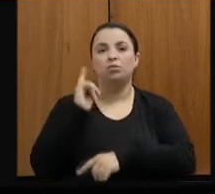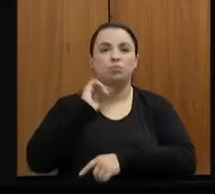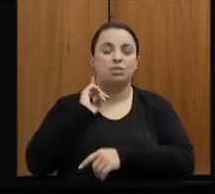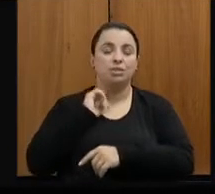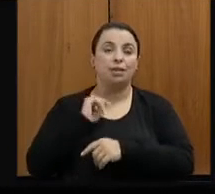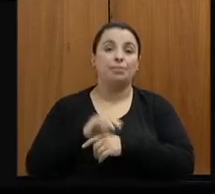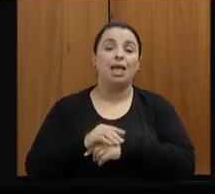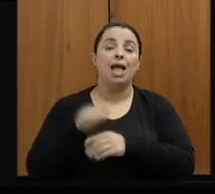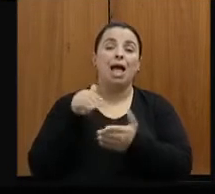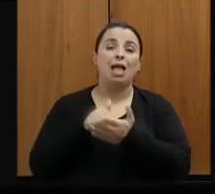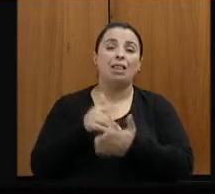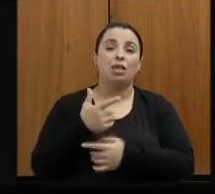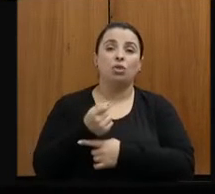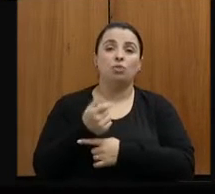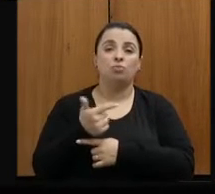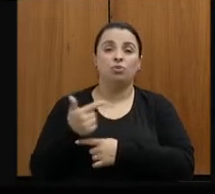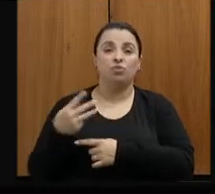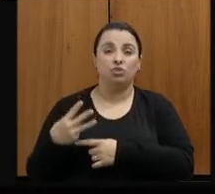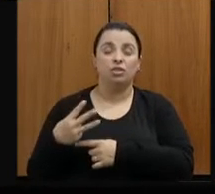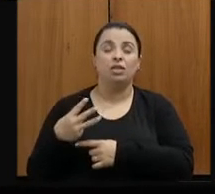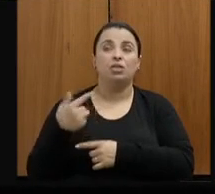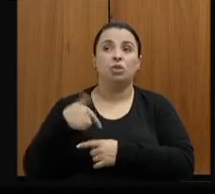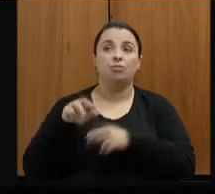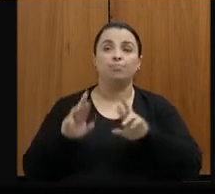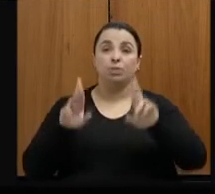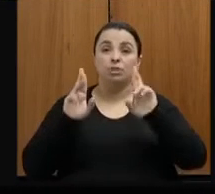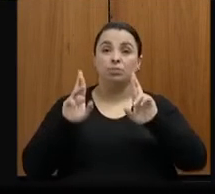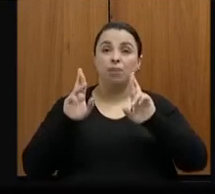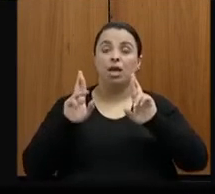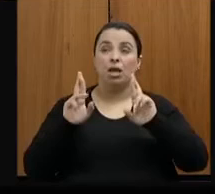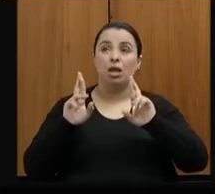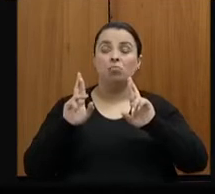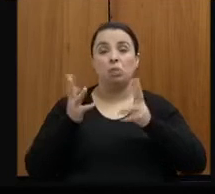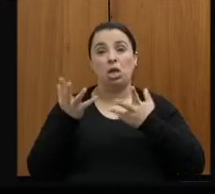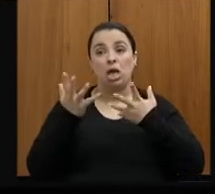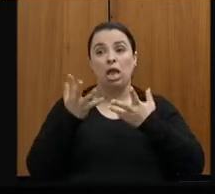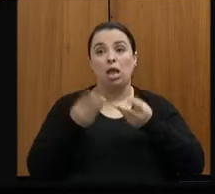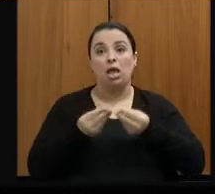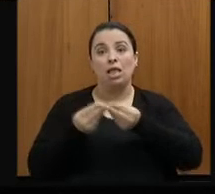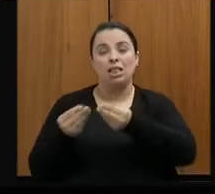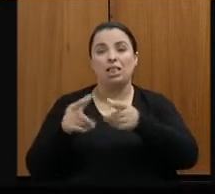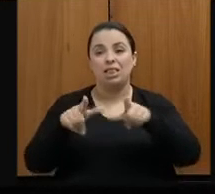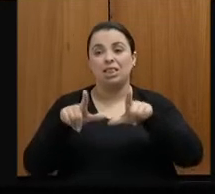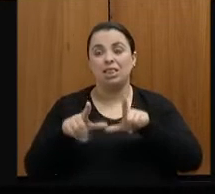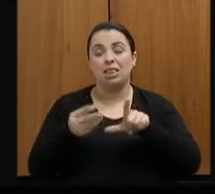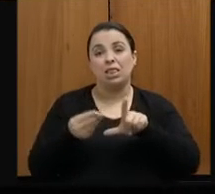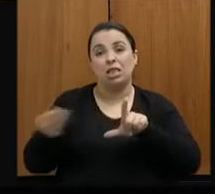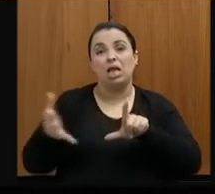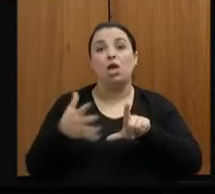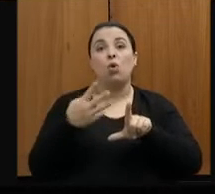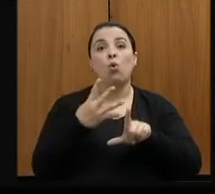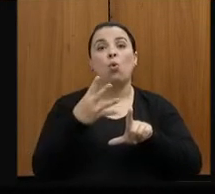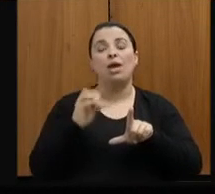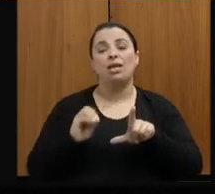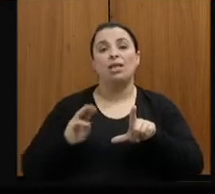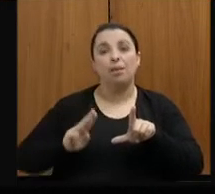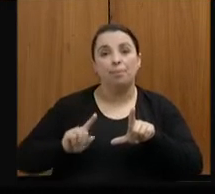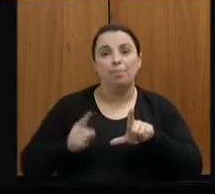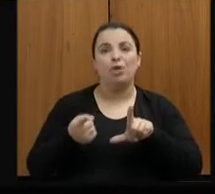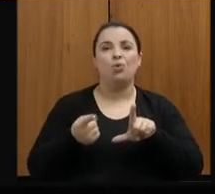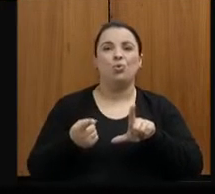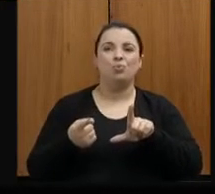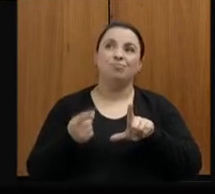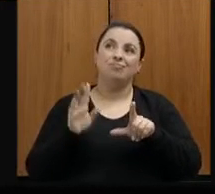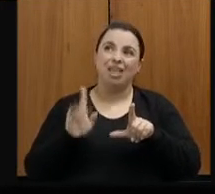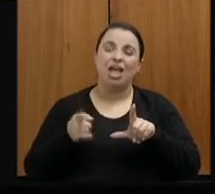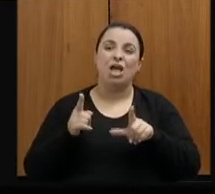entregue cerca de 40 mil títulos para as pessoas, 40 mil imóveis regularizados. Vai ser, de longe,